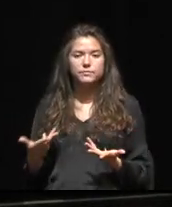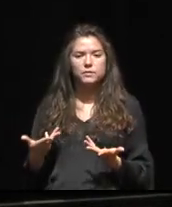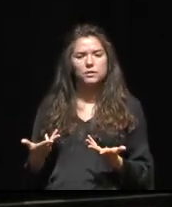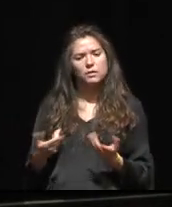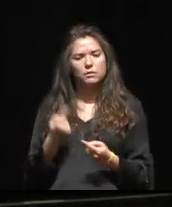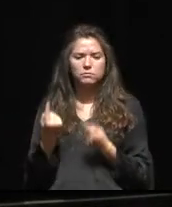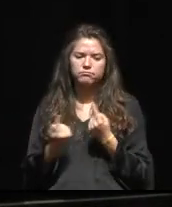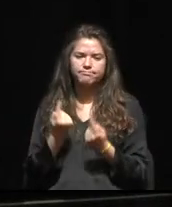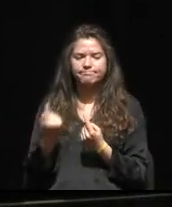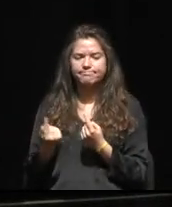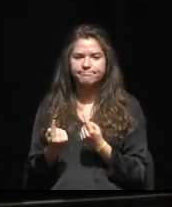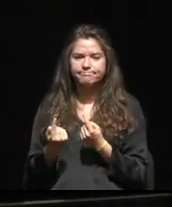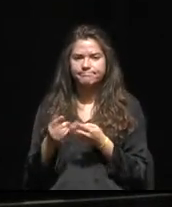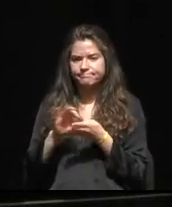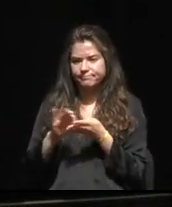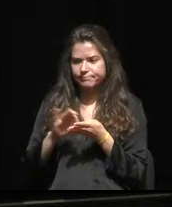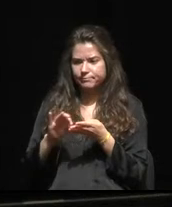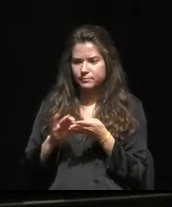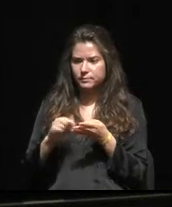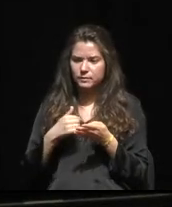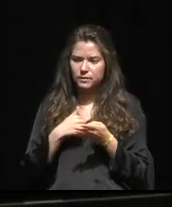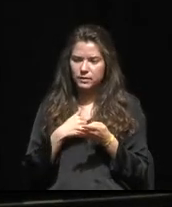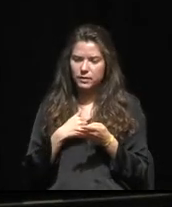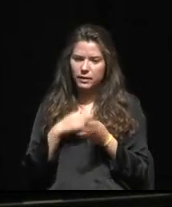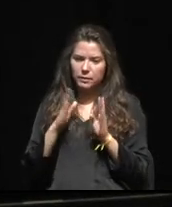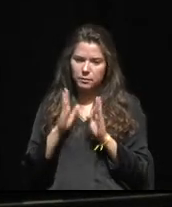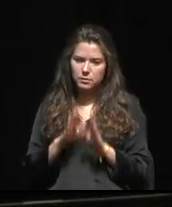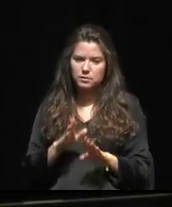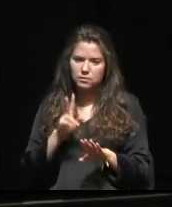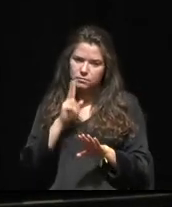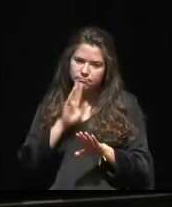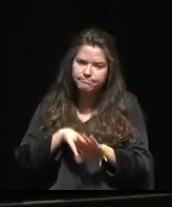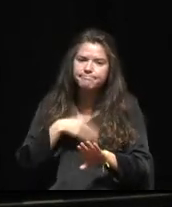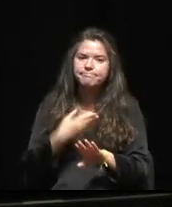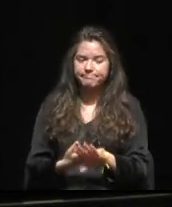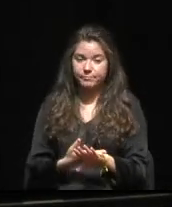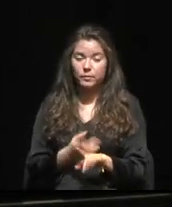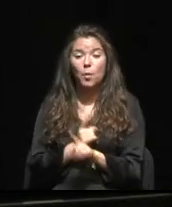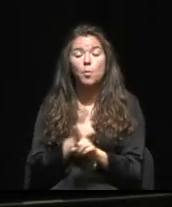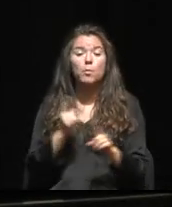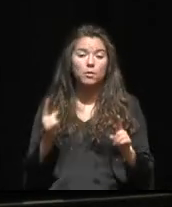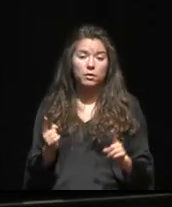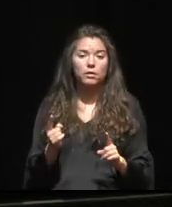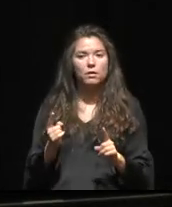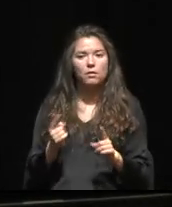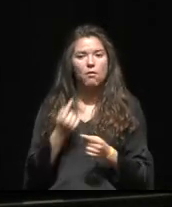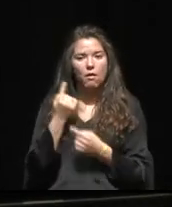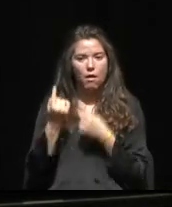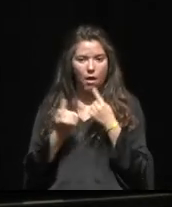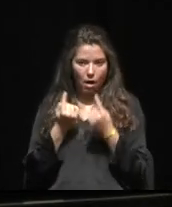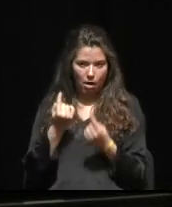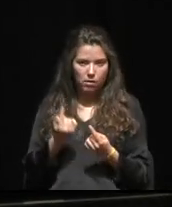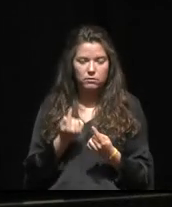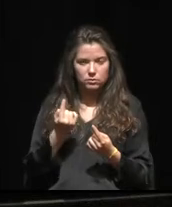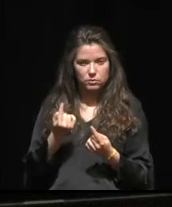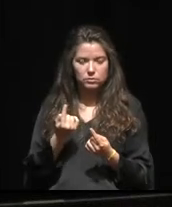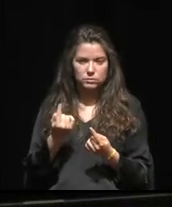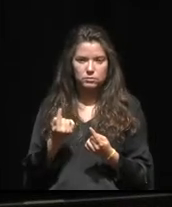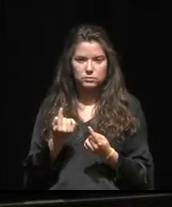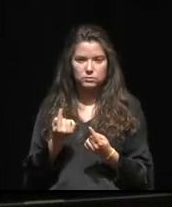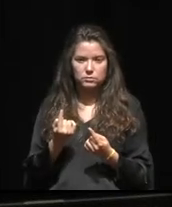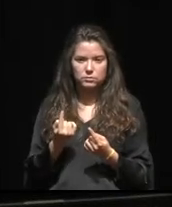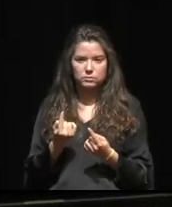alguns aspectos convém reforçar até porque talvez sejam aqueles que nos que